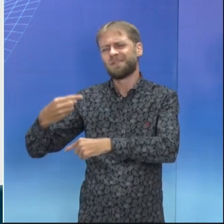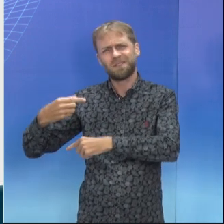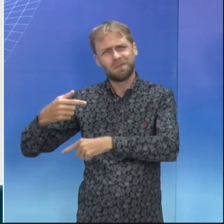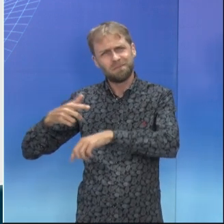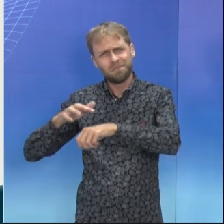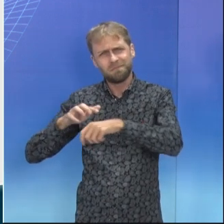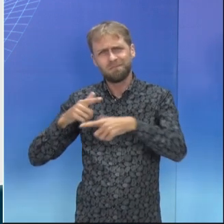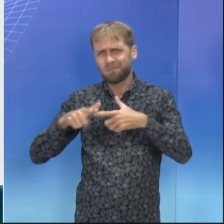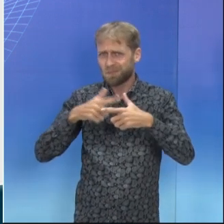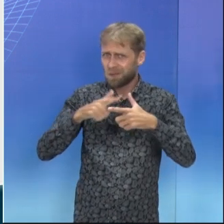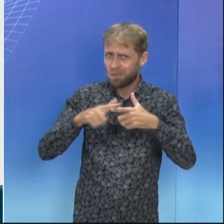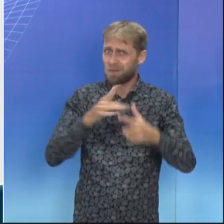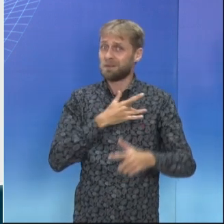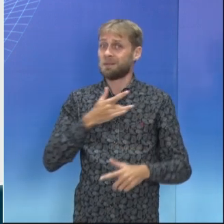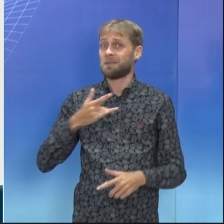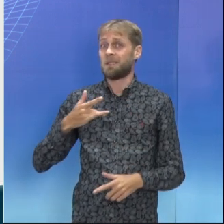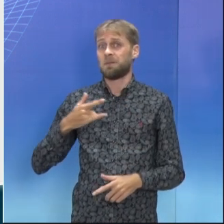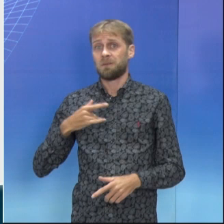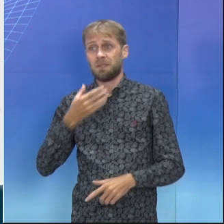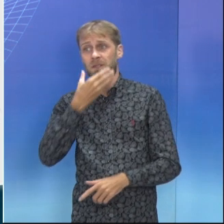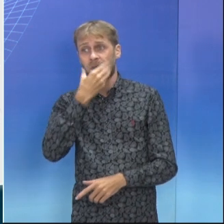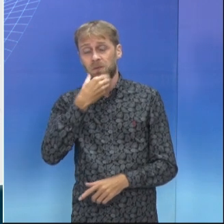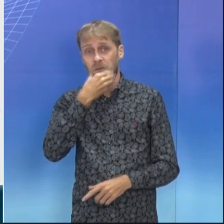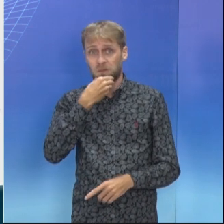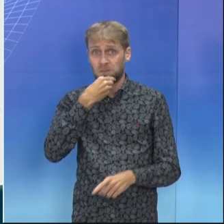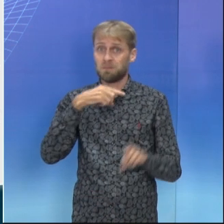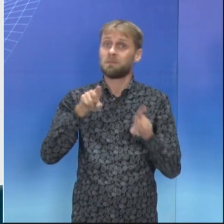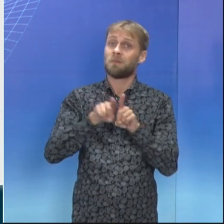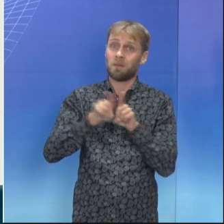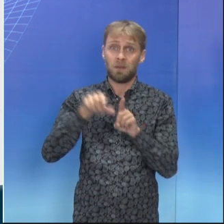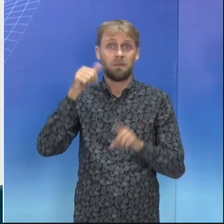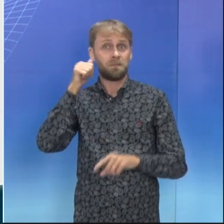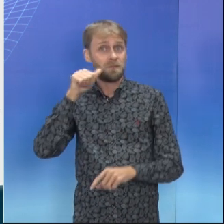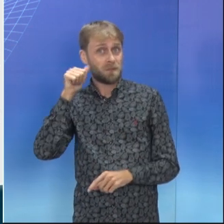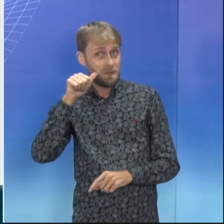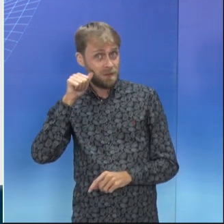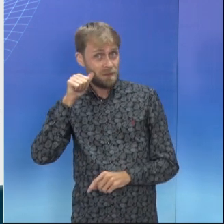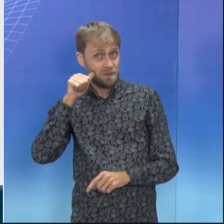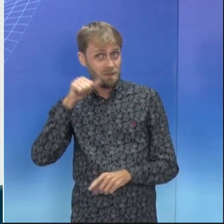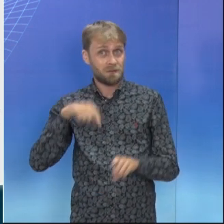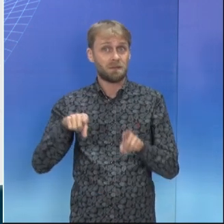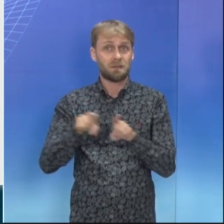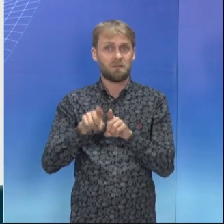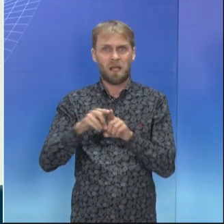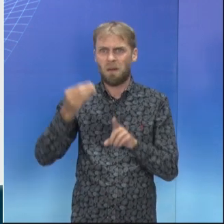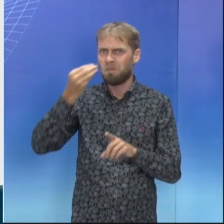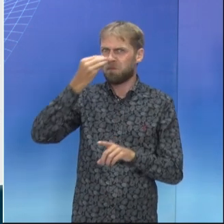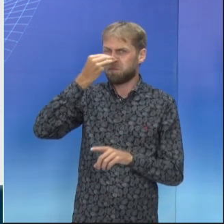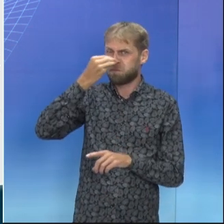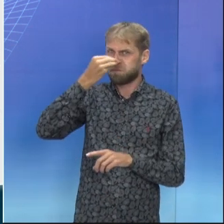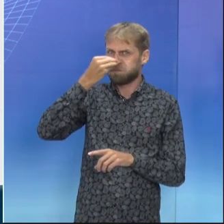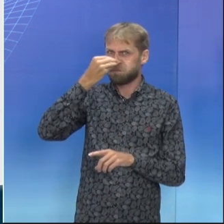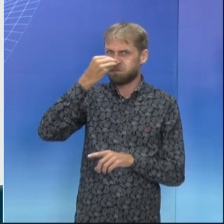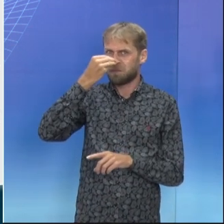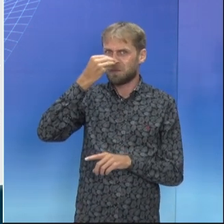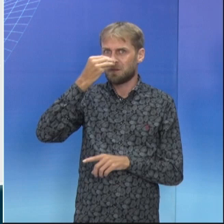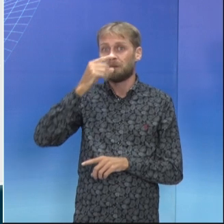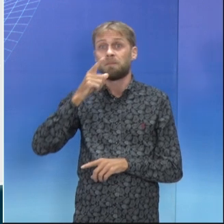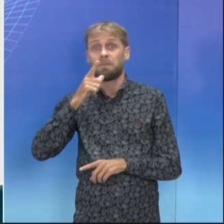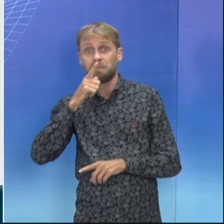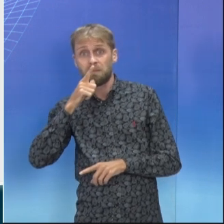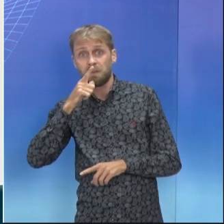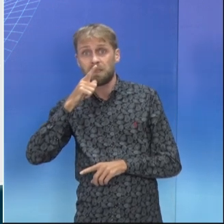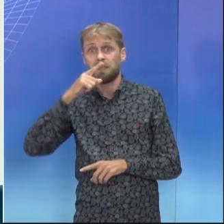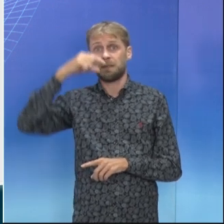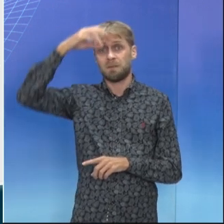outros problemas de saúde, tanto em homens como em mulheres, incluindo verrugas